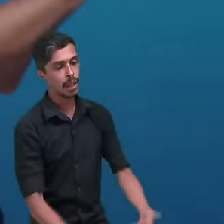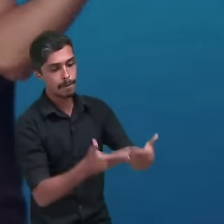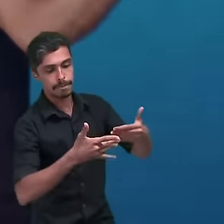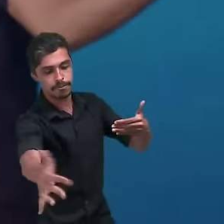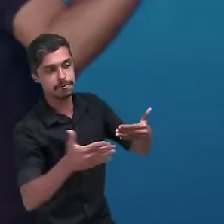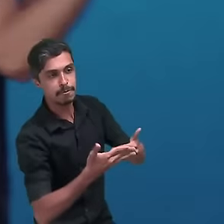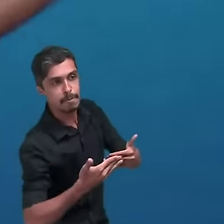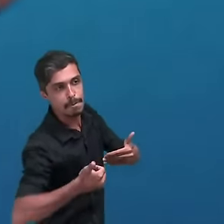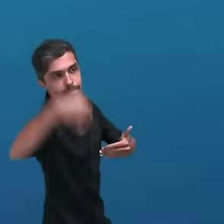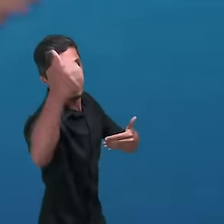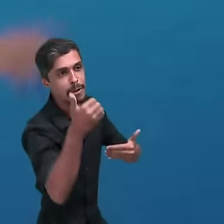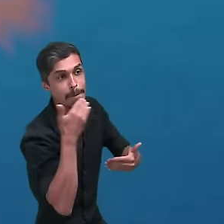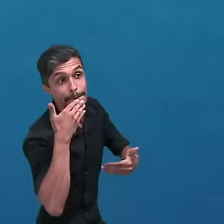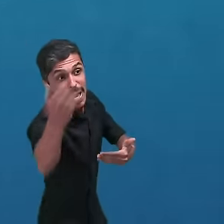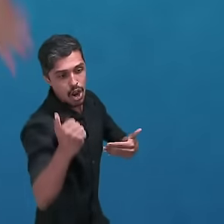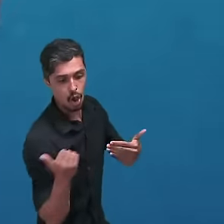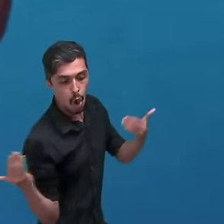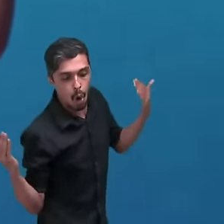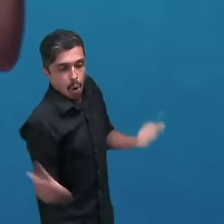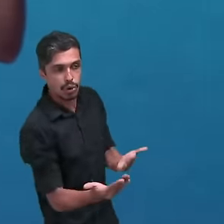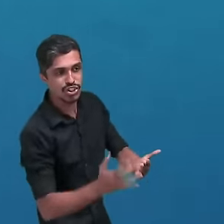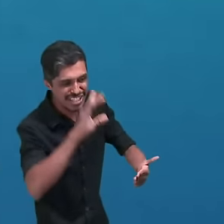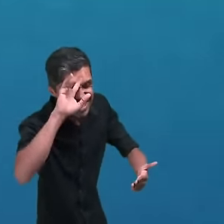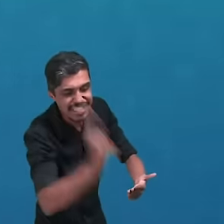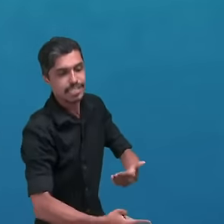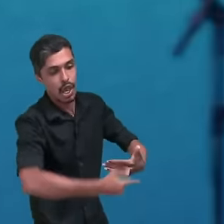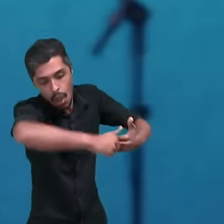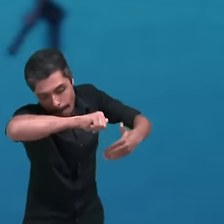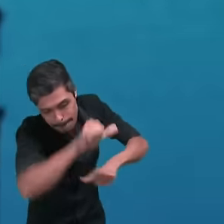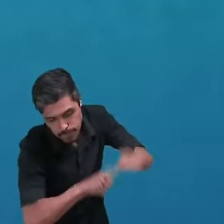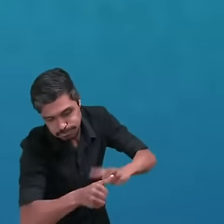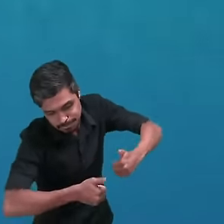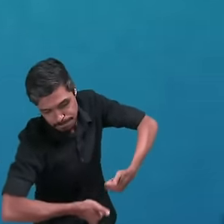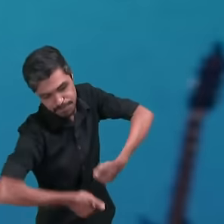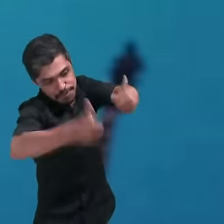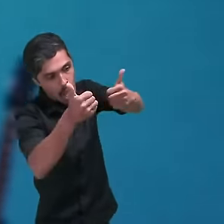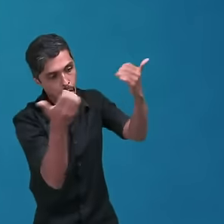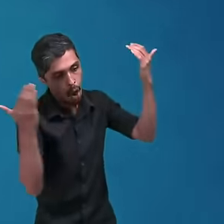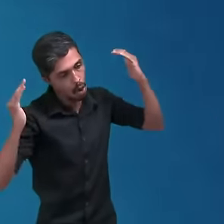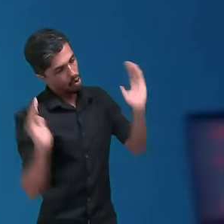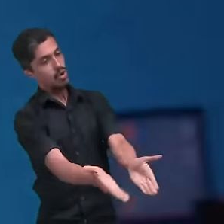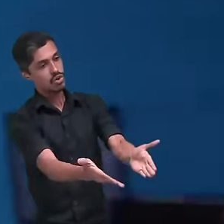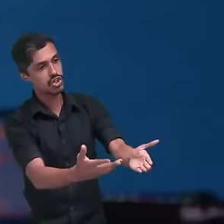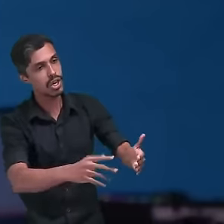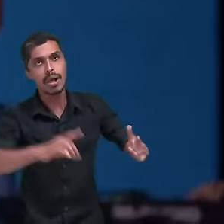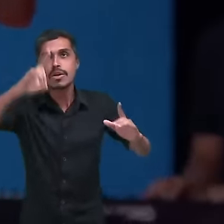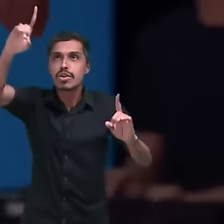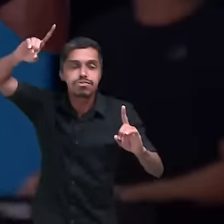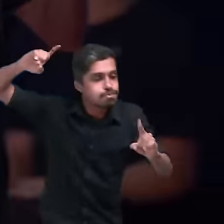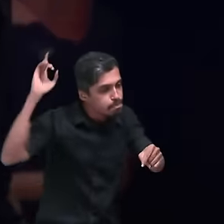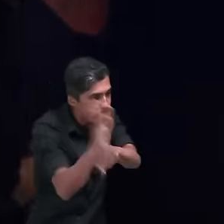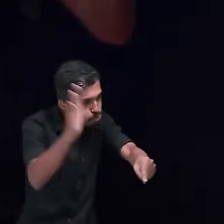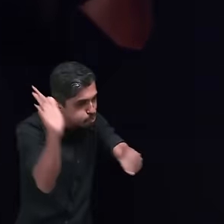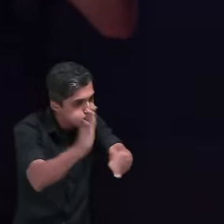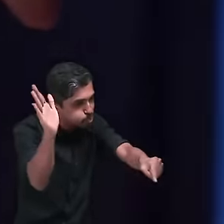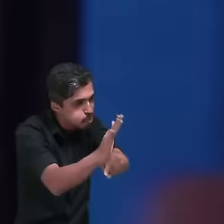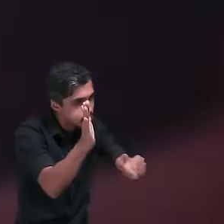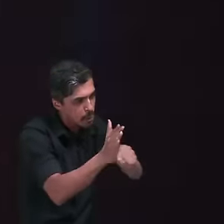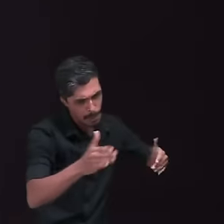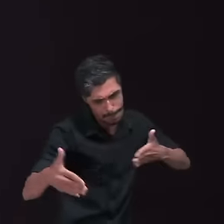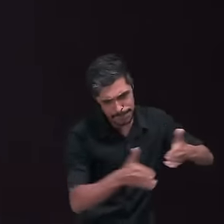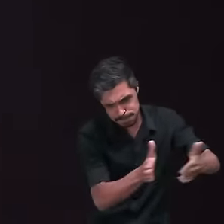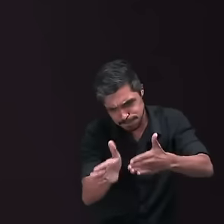vai mudar o decreto hoje. Ele vai mover as águas a teu favor. Ele vai